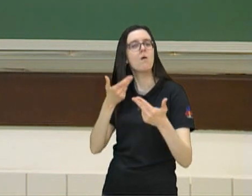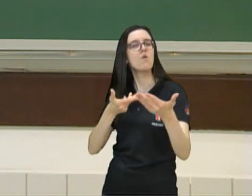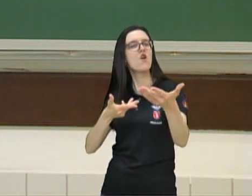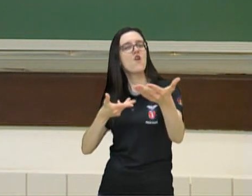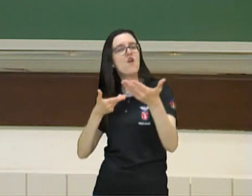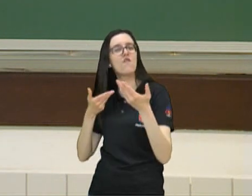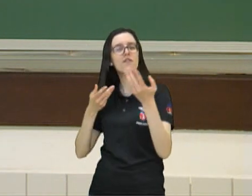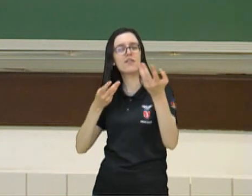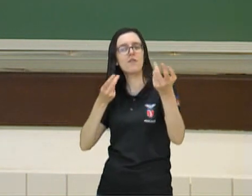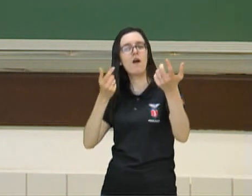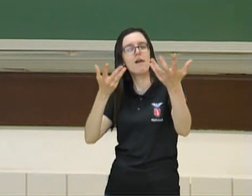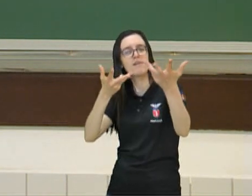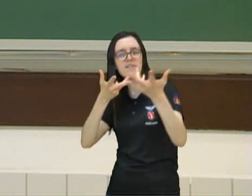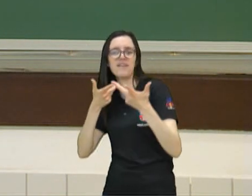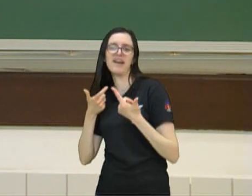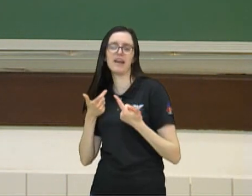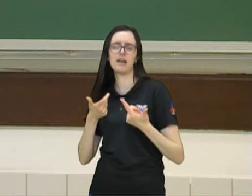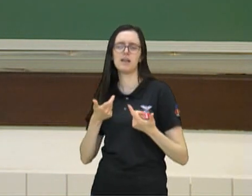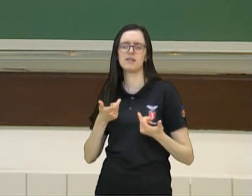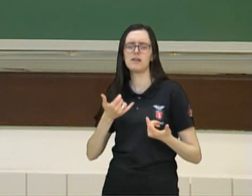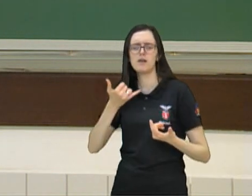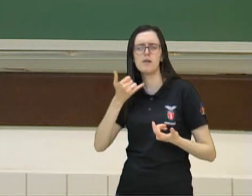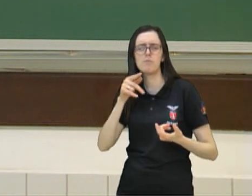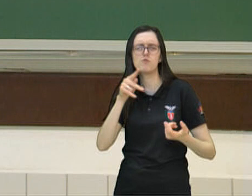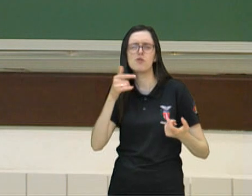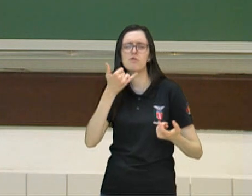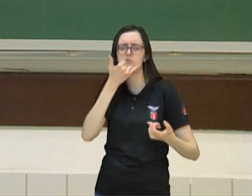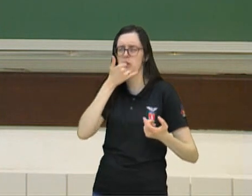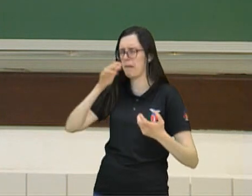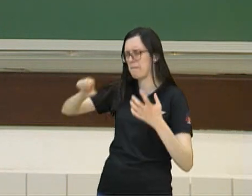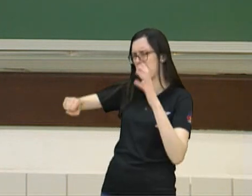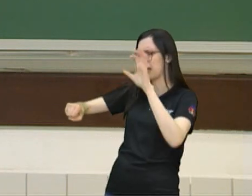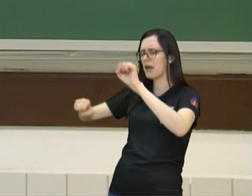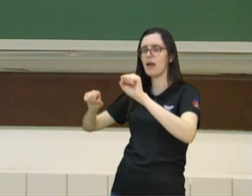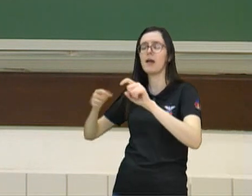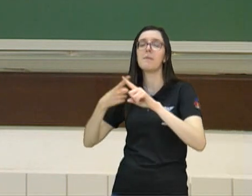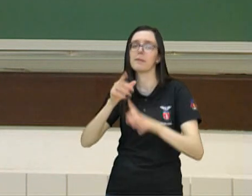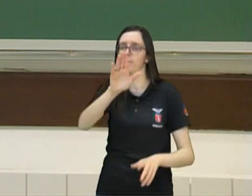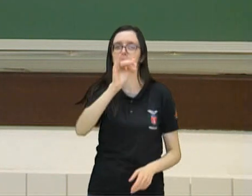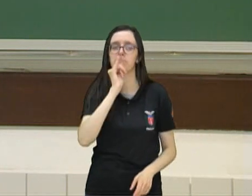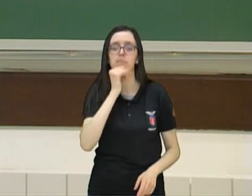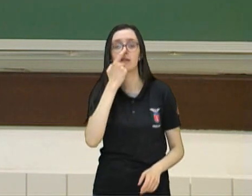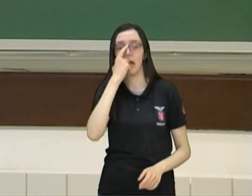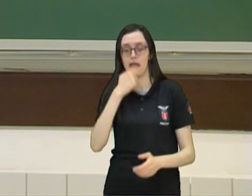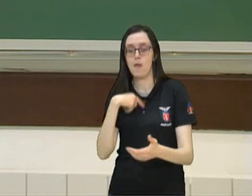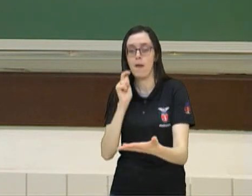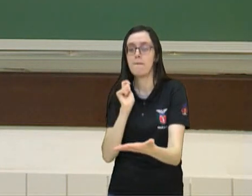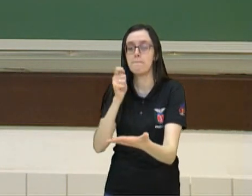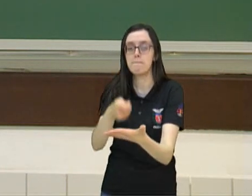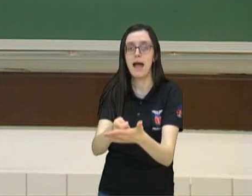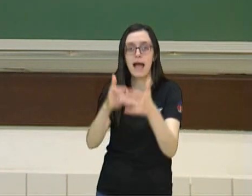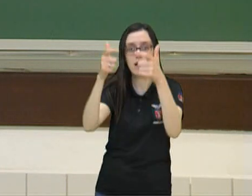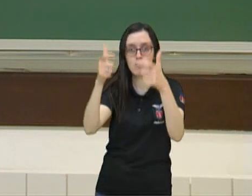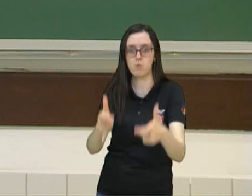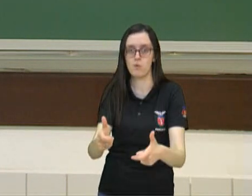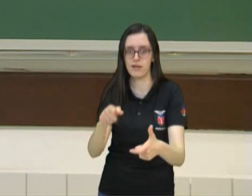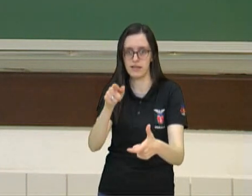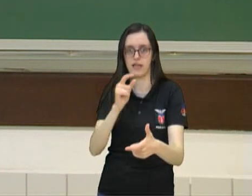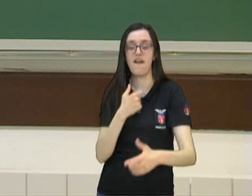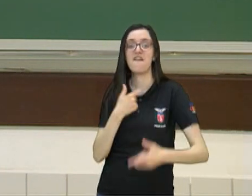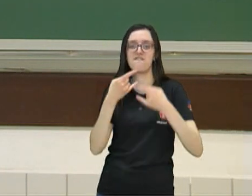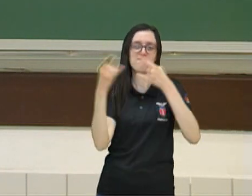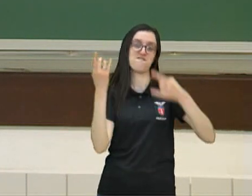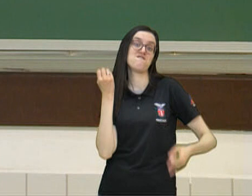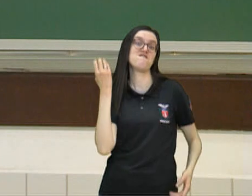convidativo. Mas como assim, professor, ele não é tangível? Porque eu estou comprando uma viagem, mas eu não conheço esse lugar, então eu